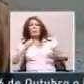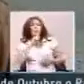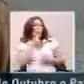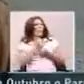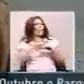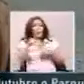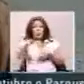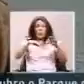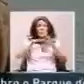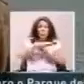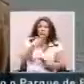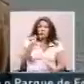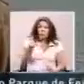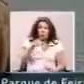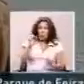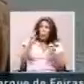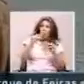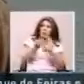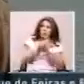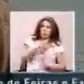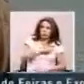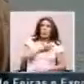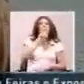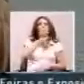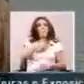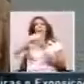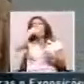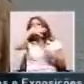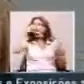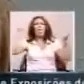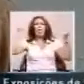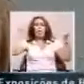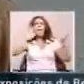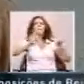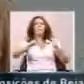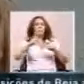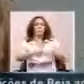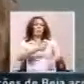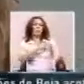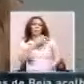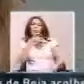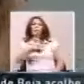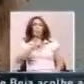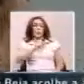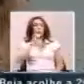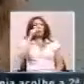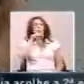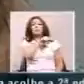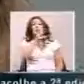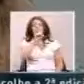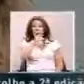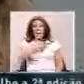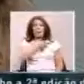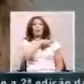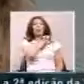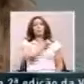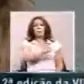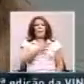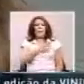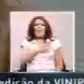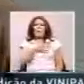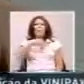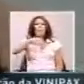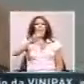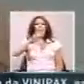esse objetivo. Já vamos esclarecer mais algumas com um dos nossos convidados, com o Ricardo Coelho, que é do Movimento Antipraxe. Para já, vamos continuar a pegar um pouco